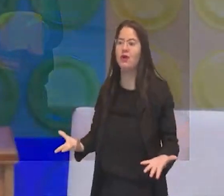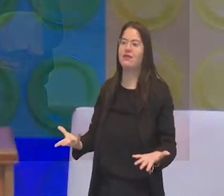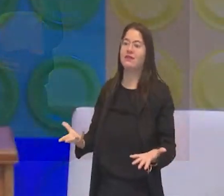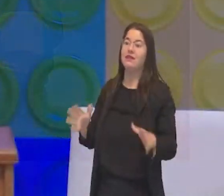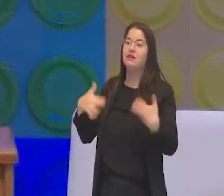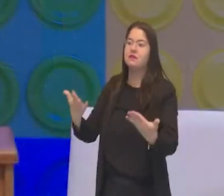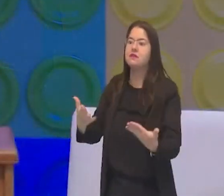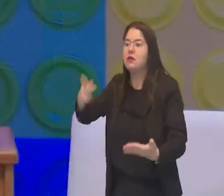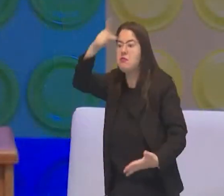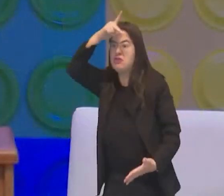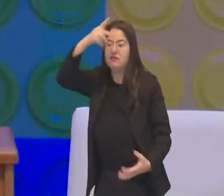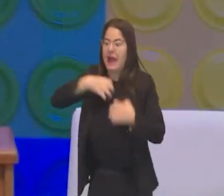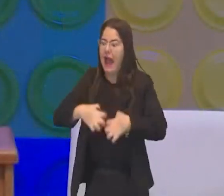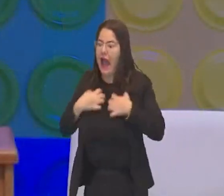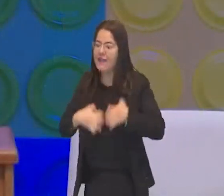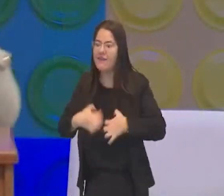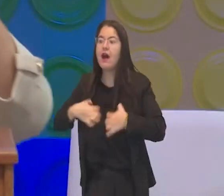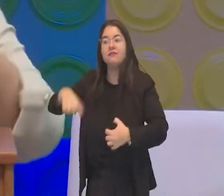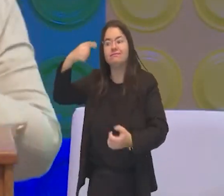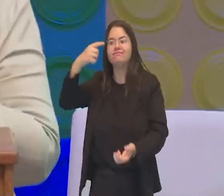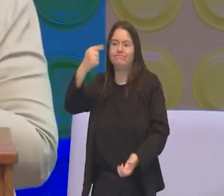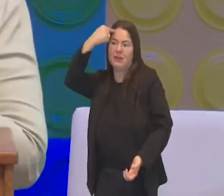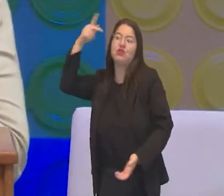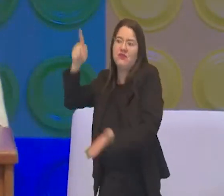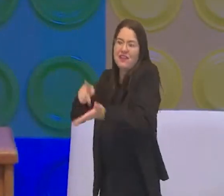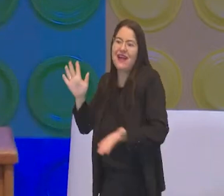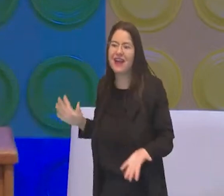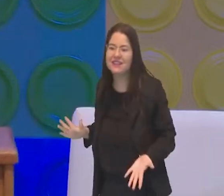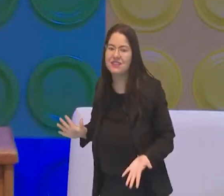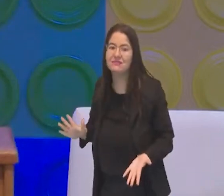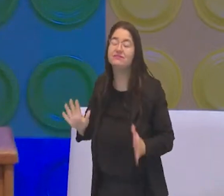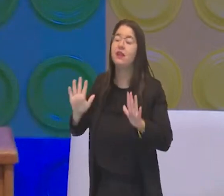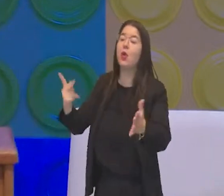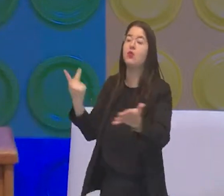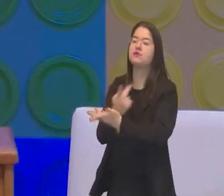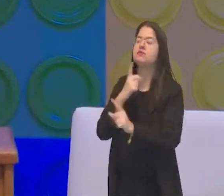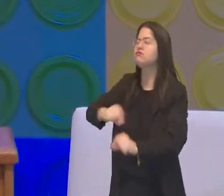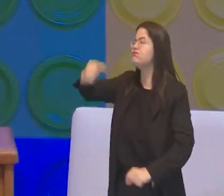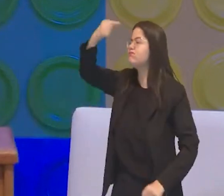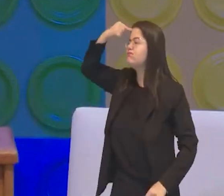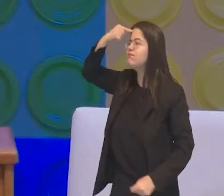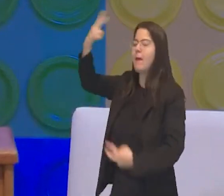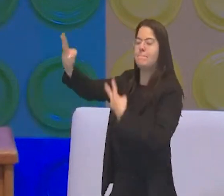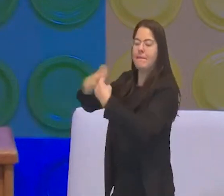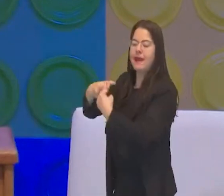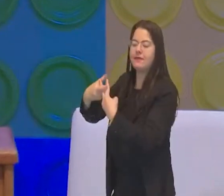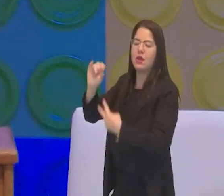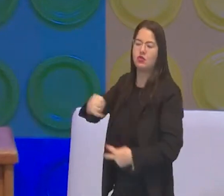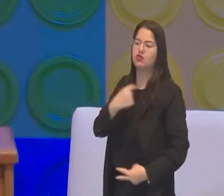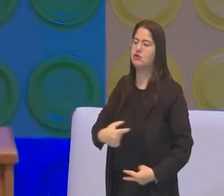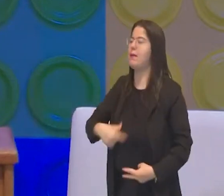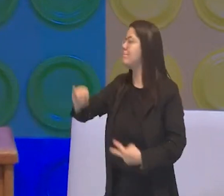Potifar ficou irado e mandou prender José.